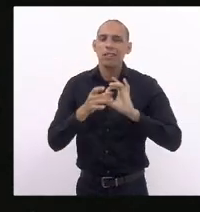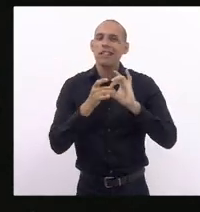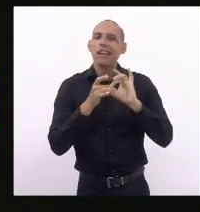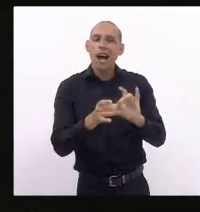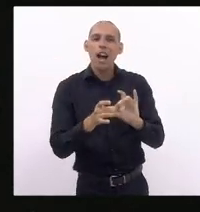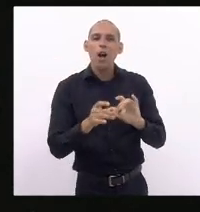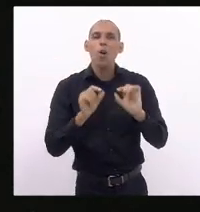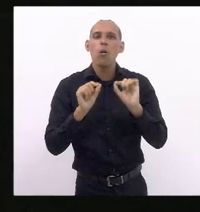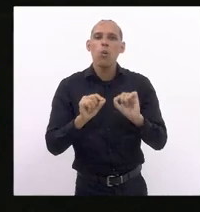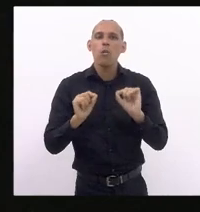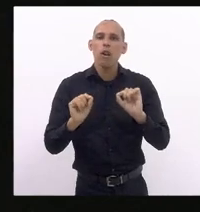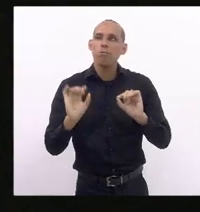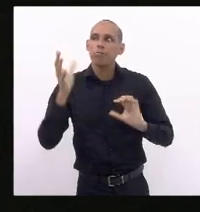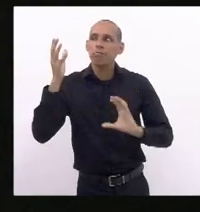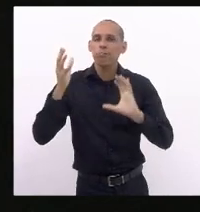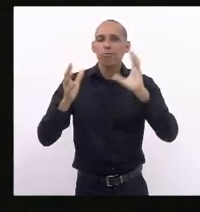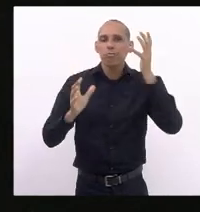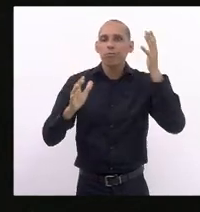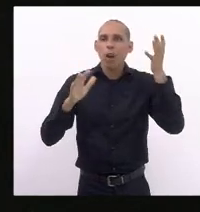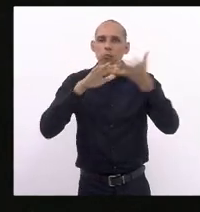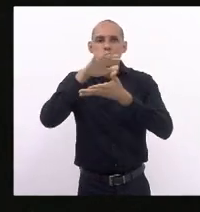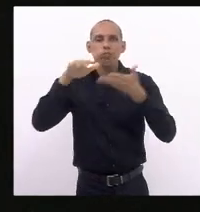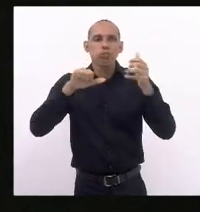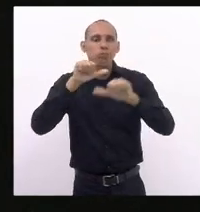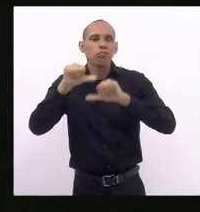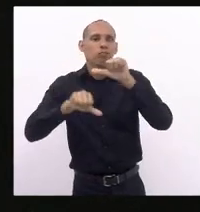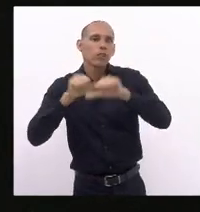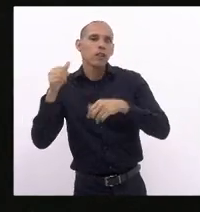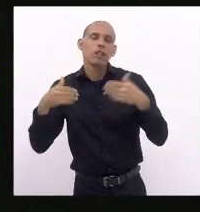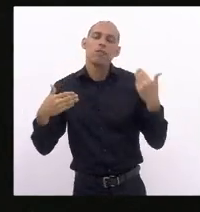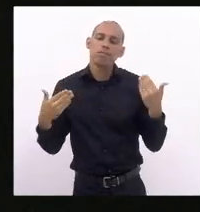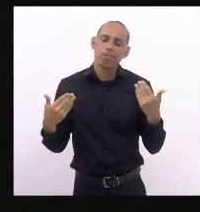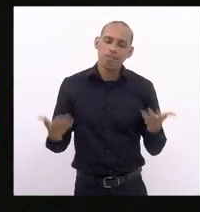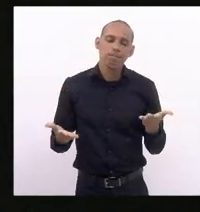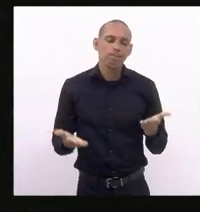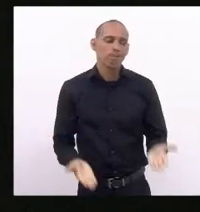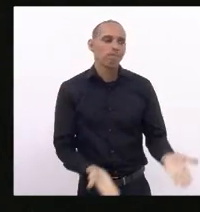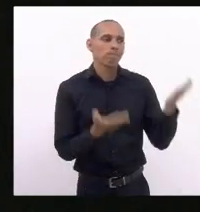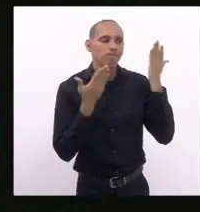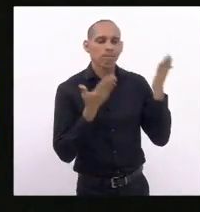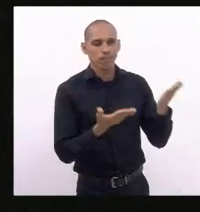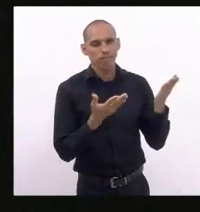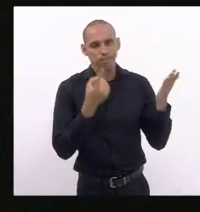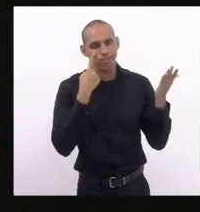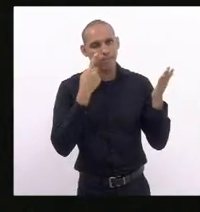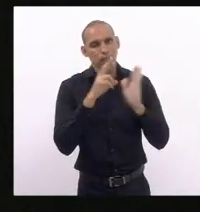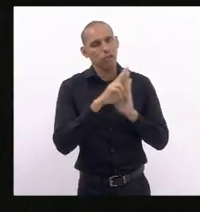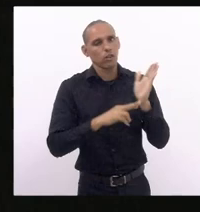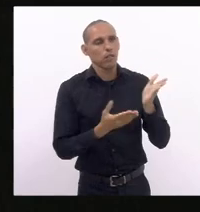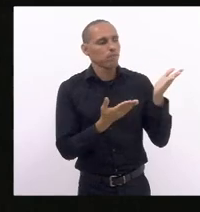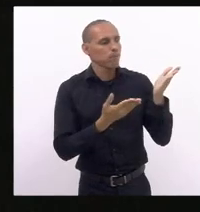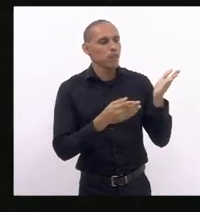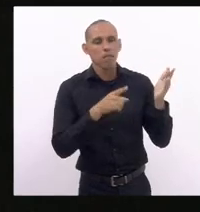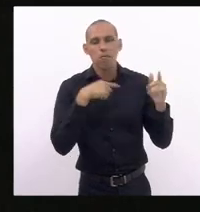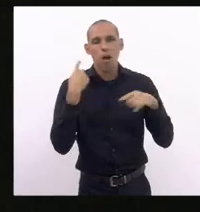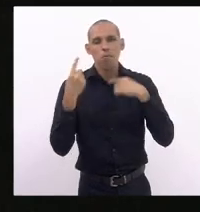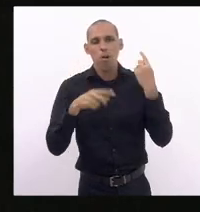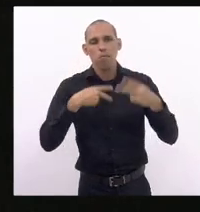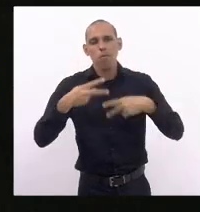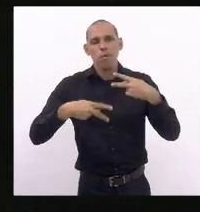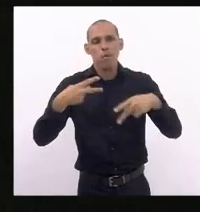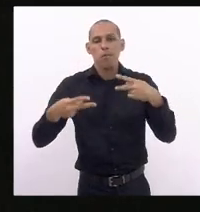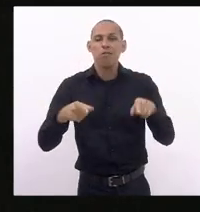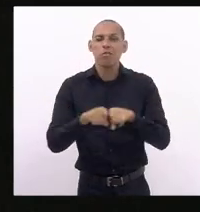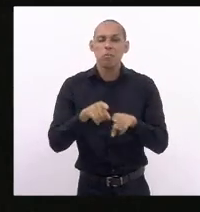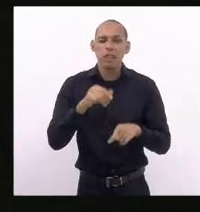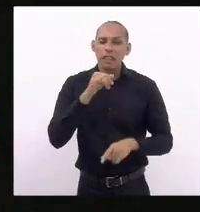às mudanças climáticas, o resultado não poderia ser outro a não ser a perda de vidas e a